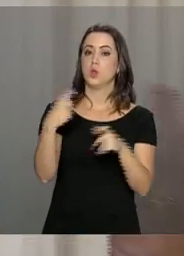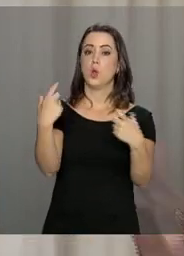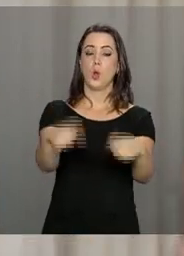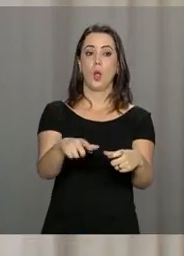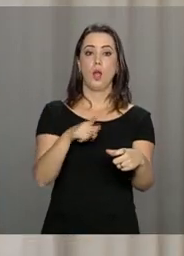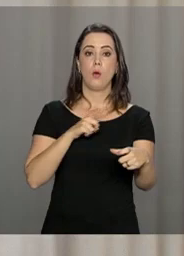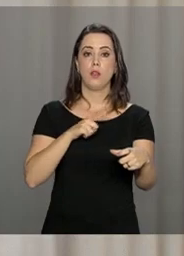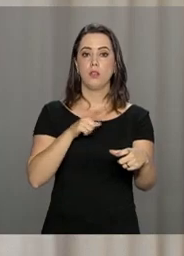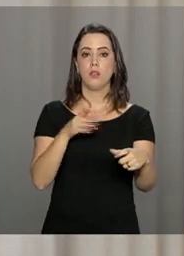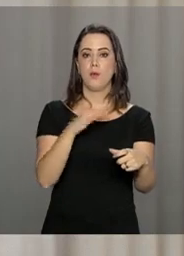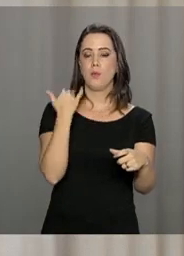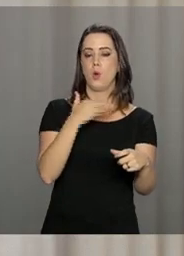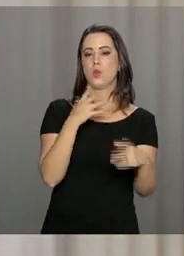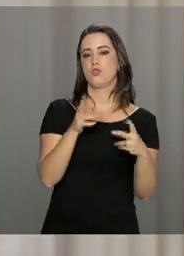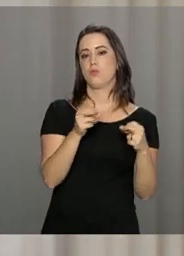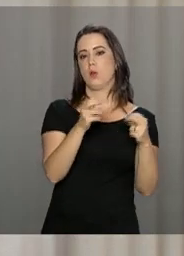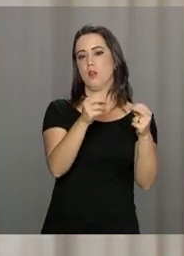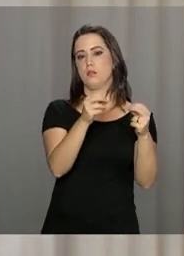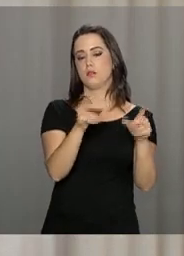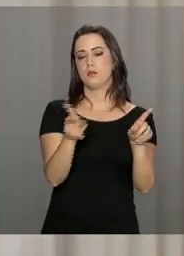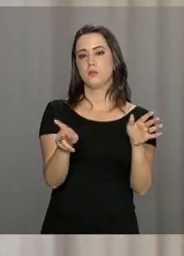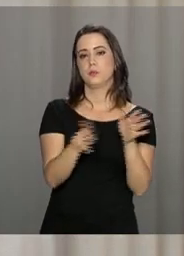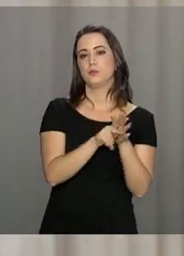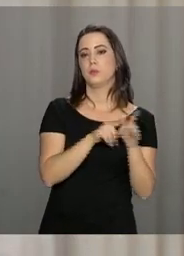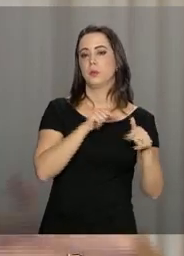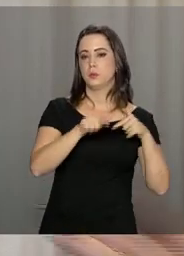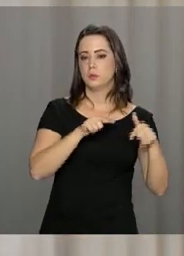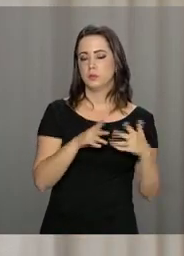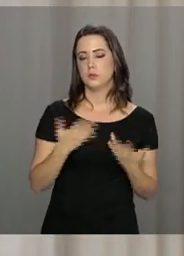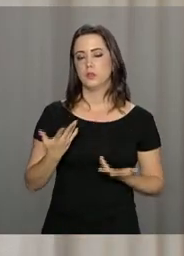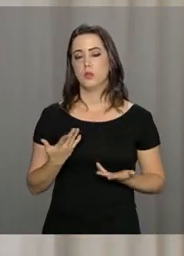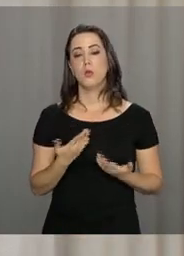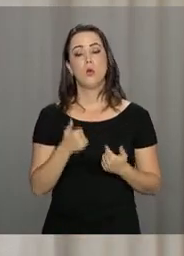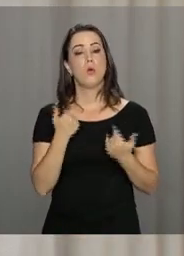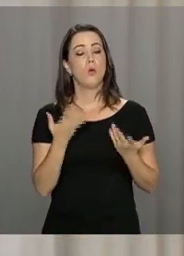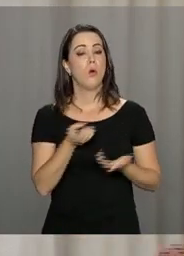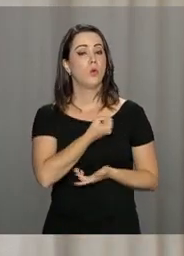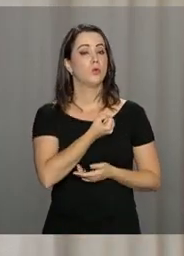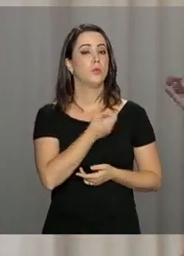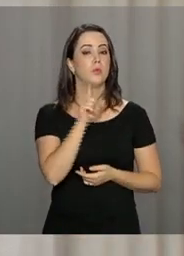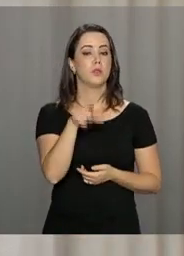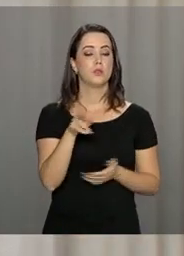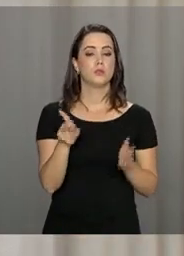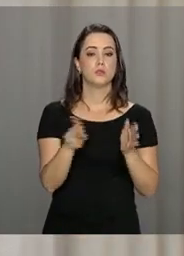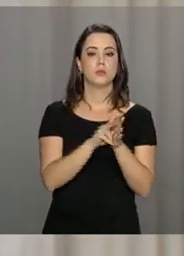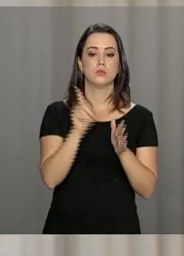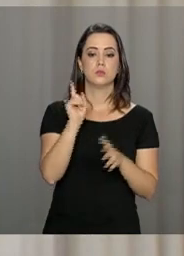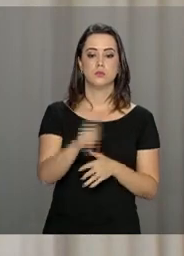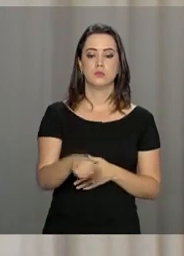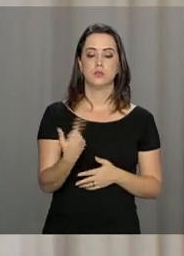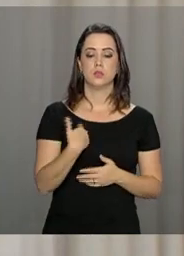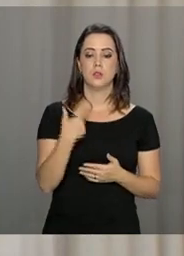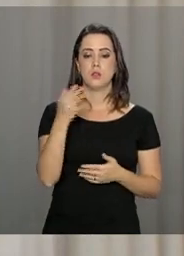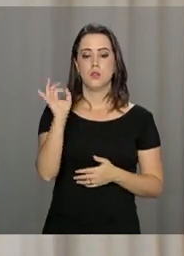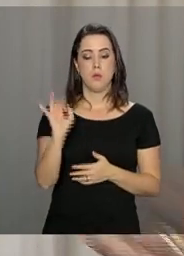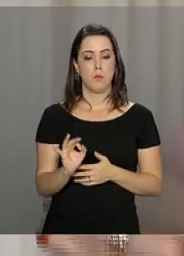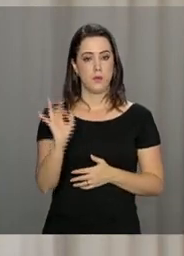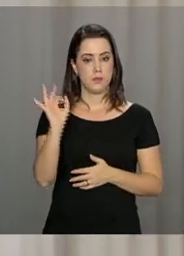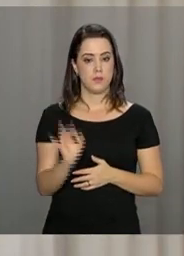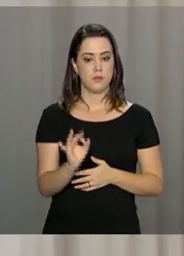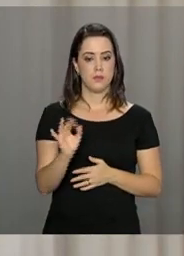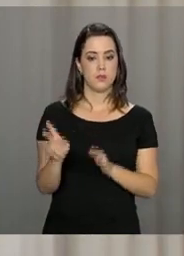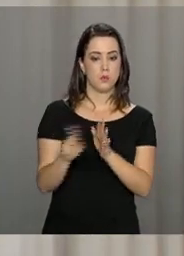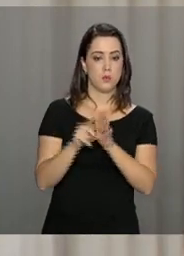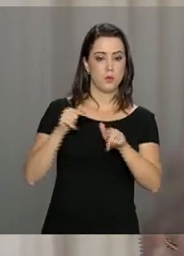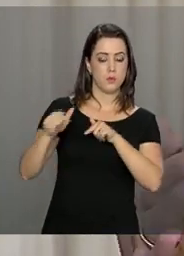estão ocorrendo os óbitos por cânceres relacionados ao trabalho, quanto desses óbitos estão relacionados, né, tem uma fração atribuível